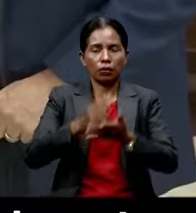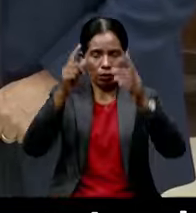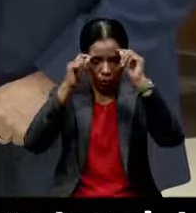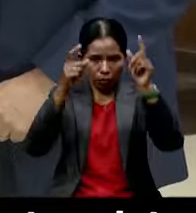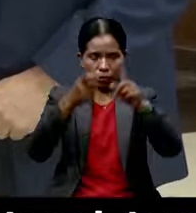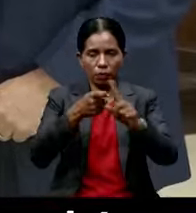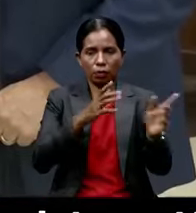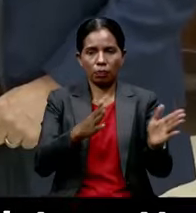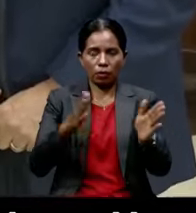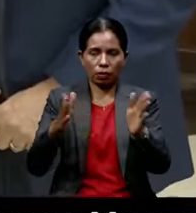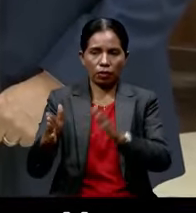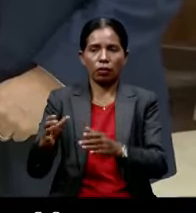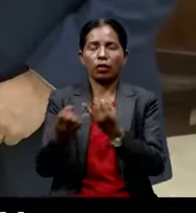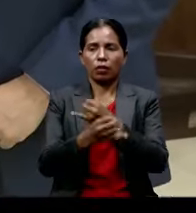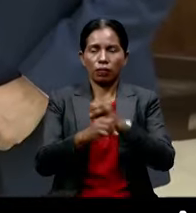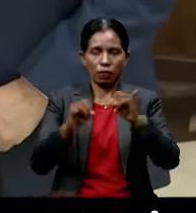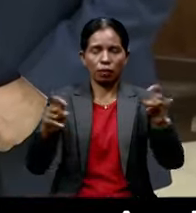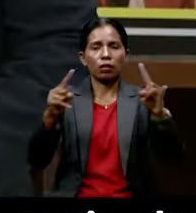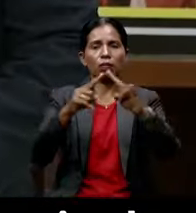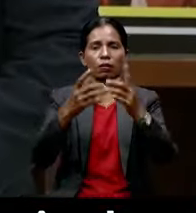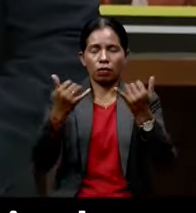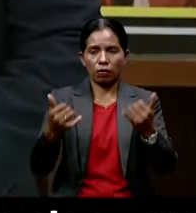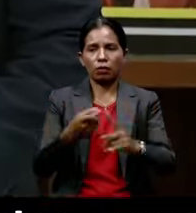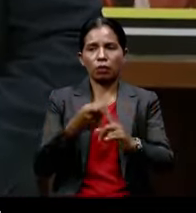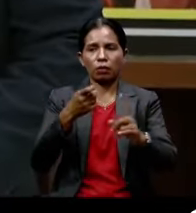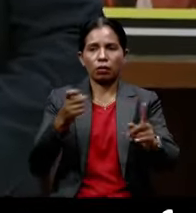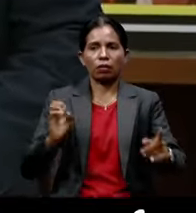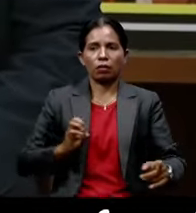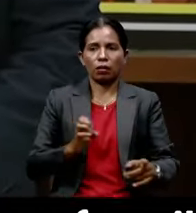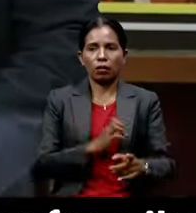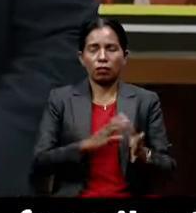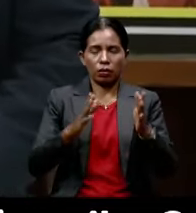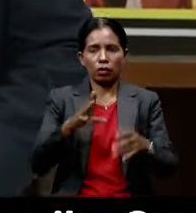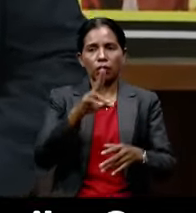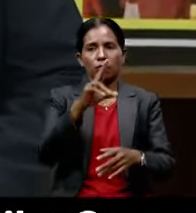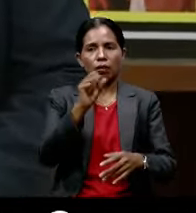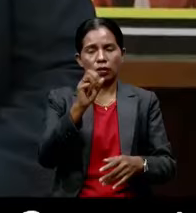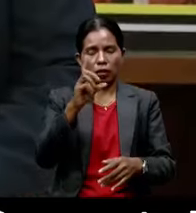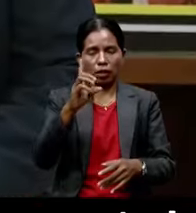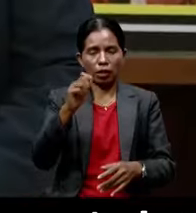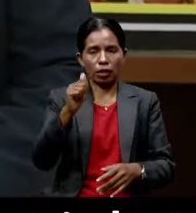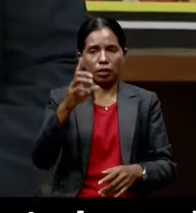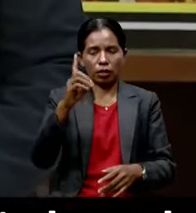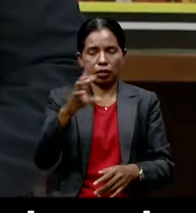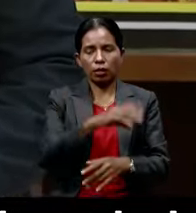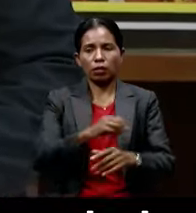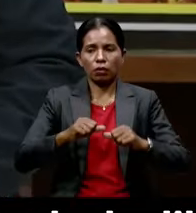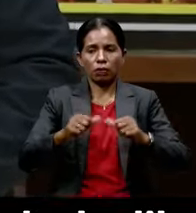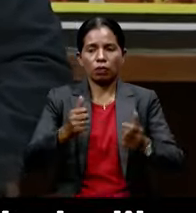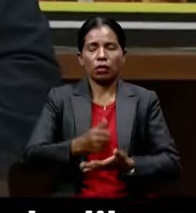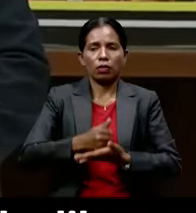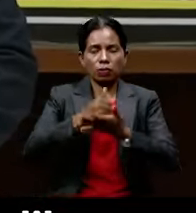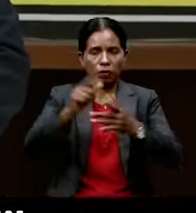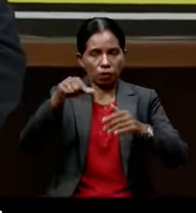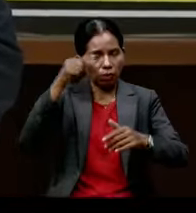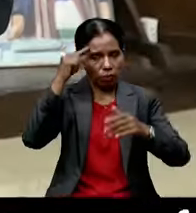seu processo de restauração e independência torre em Loron, no Liu Rússia Embaixada, no USAID e a Timor-Leste continua a apoia o governo e a setor